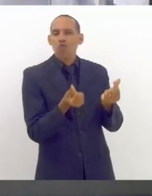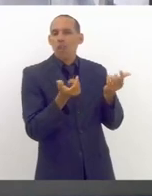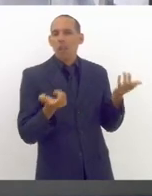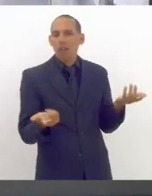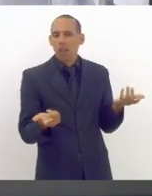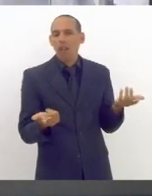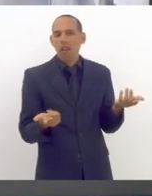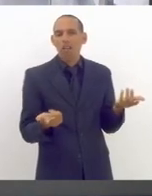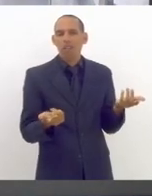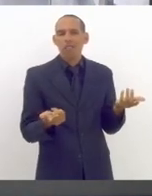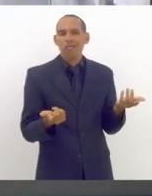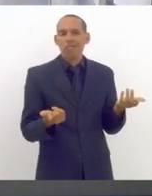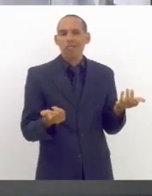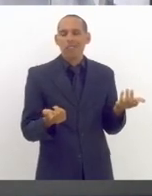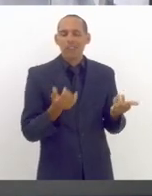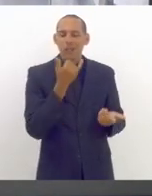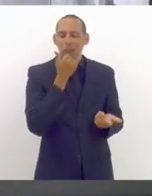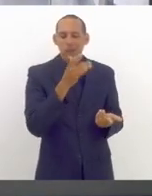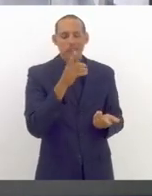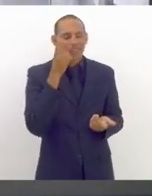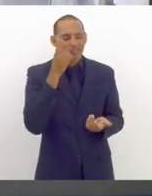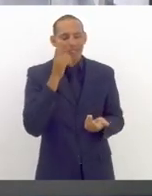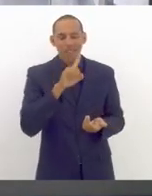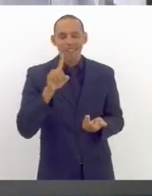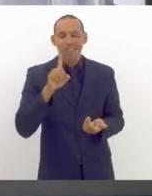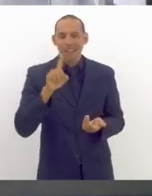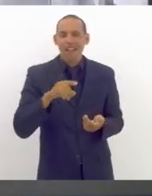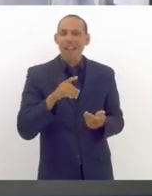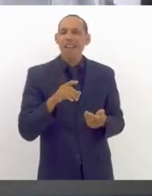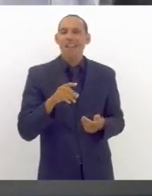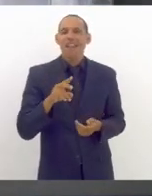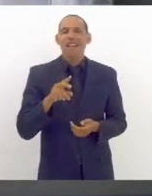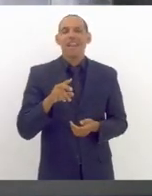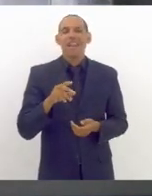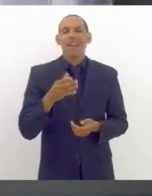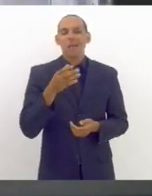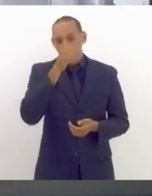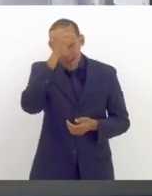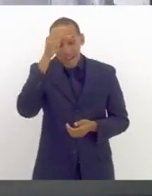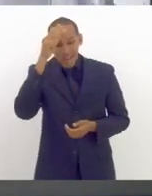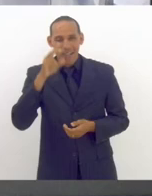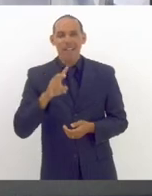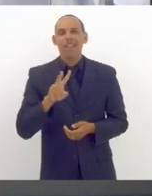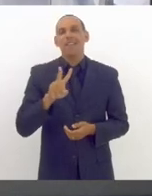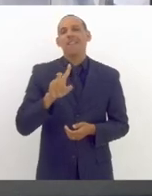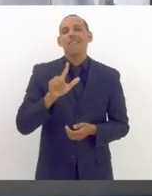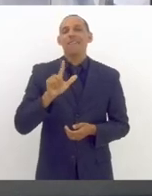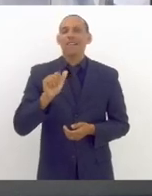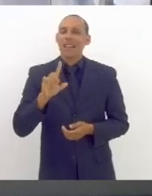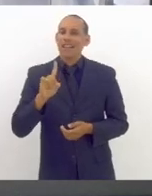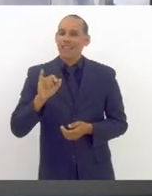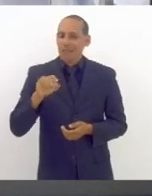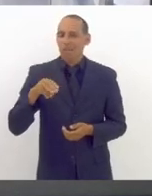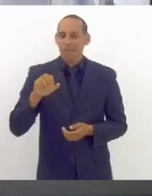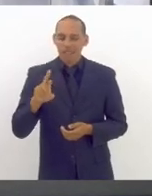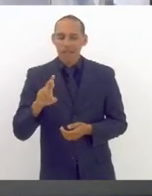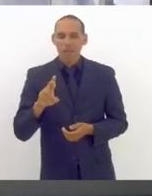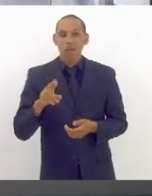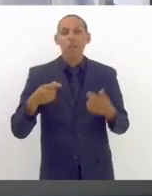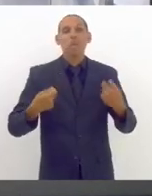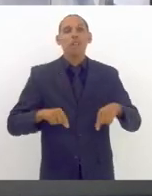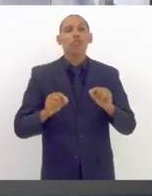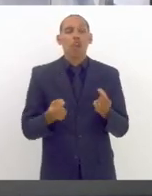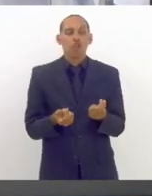Deputado Deputado não desculpe ainda tem o vício de origem Prefeito Vladimir garotinho terá acesso aos